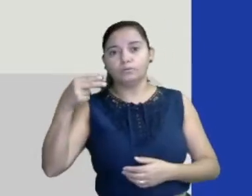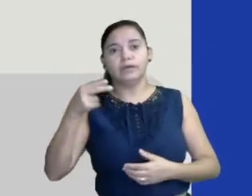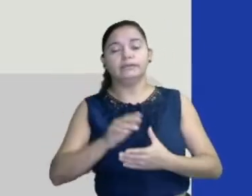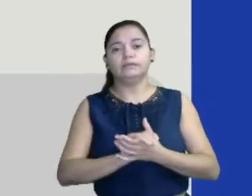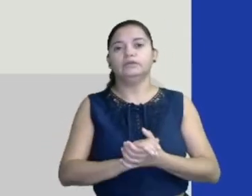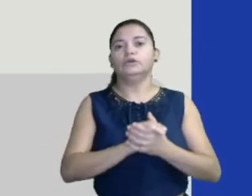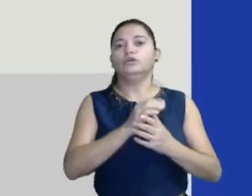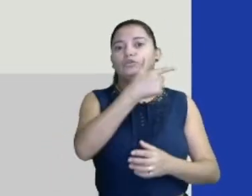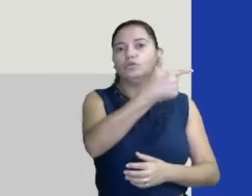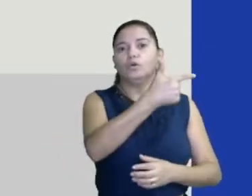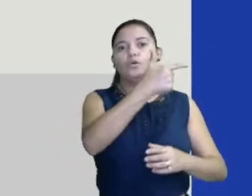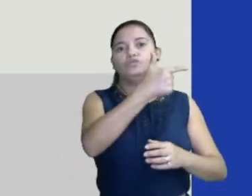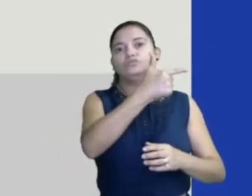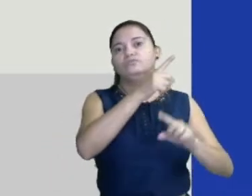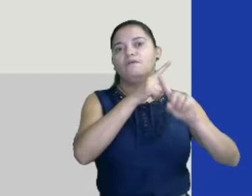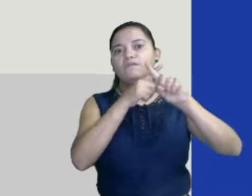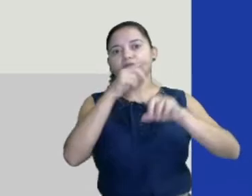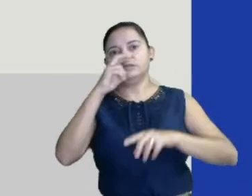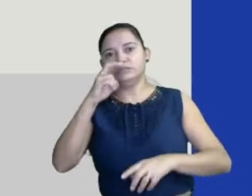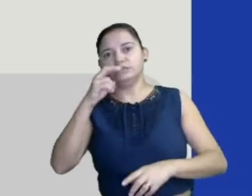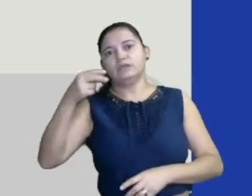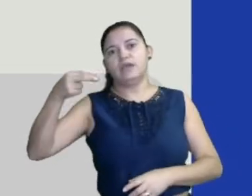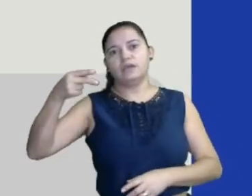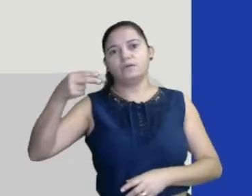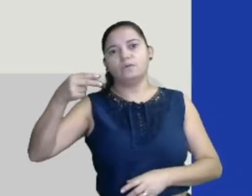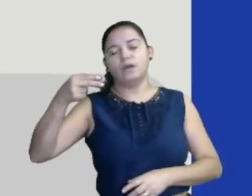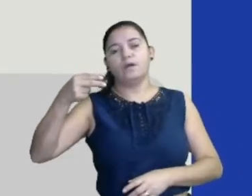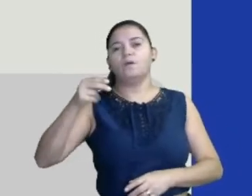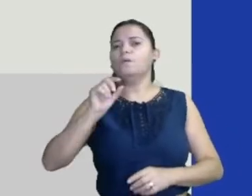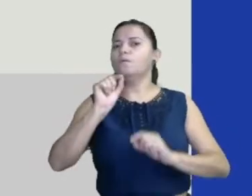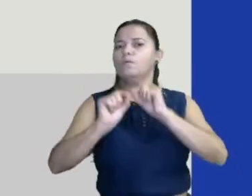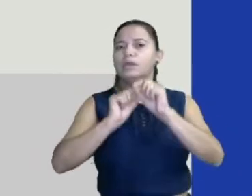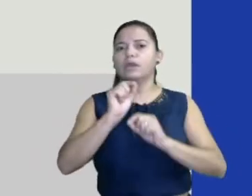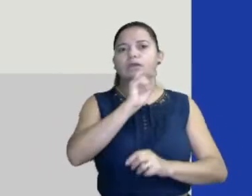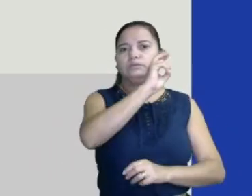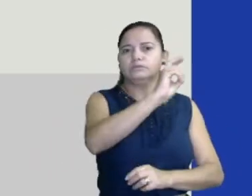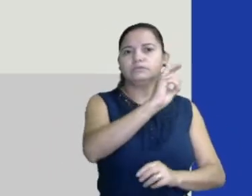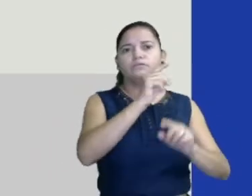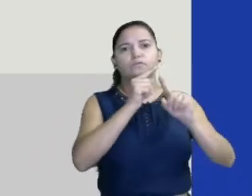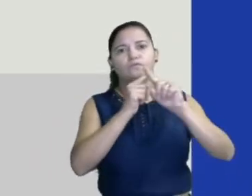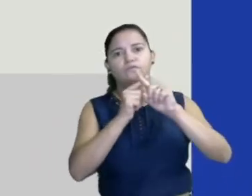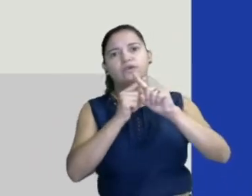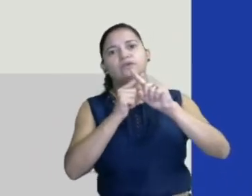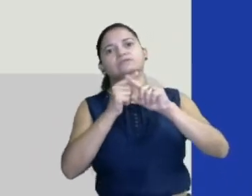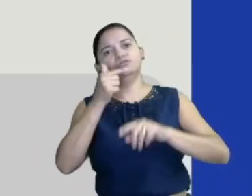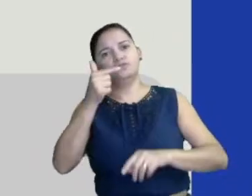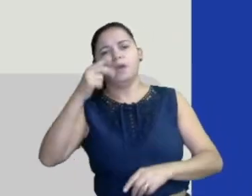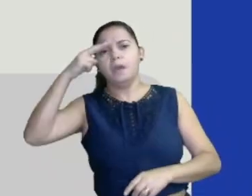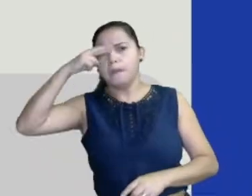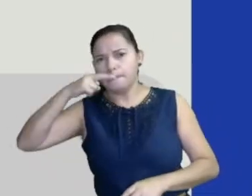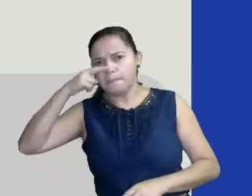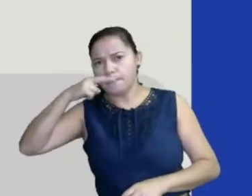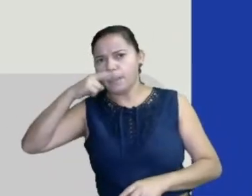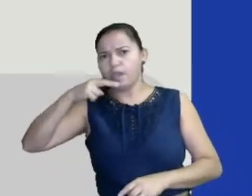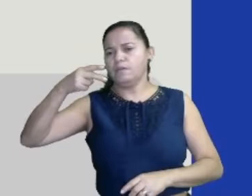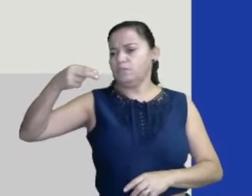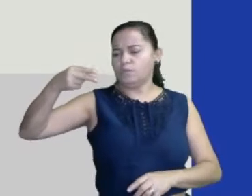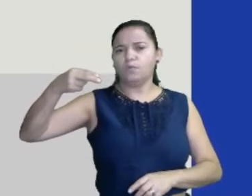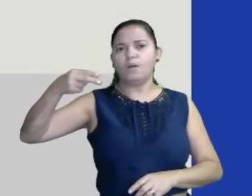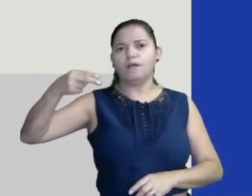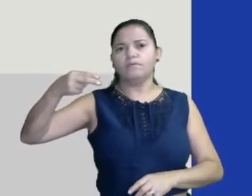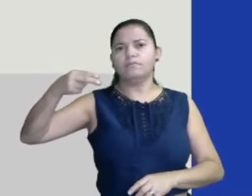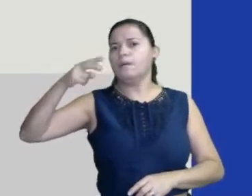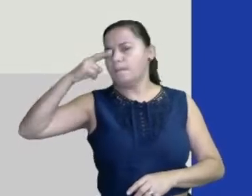tem aí 2 x 5 = 5 x 2 Beleza então vai dar o mesmo resultado porque duas